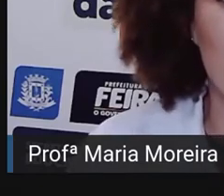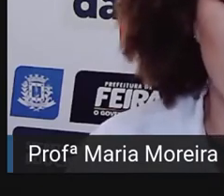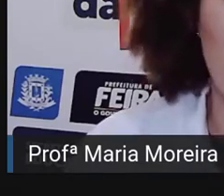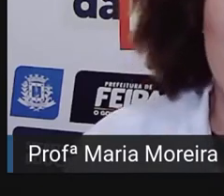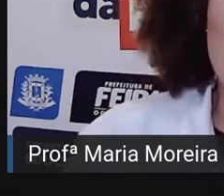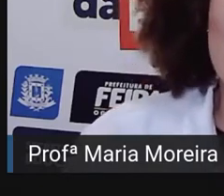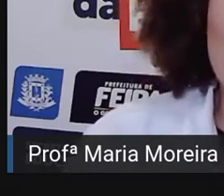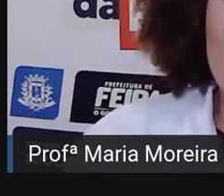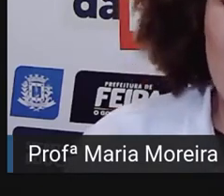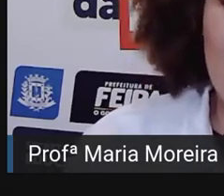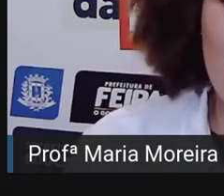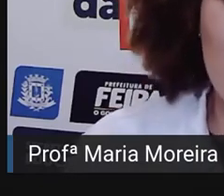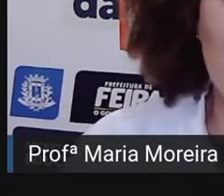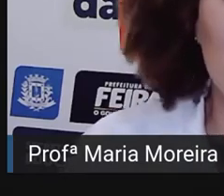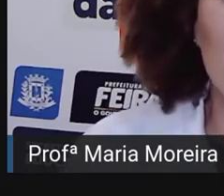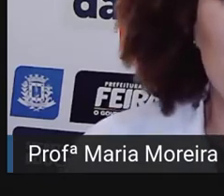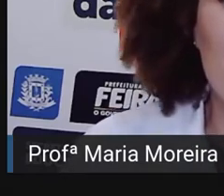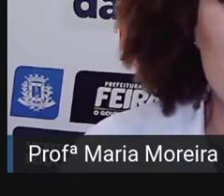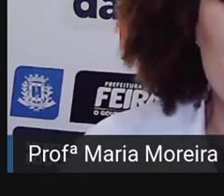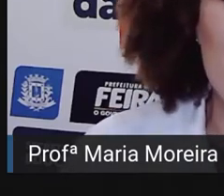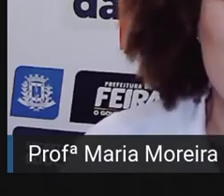nossa aula de número